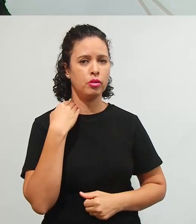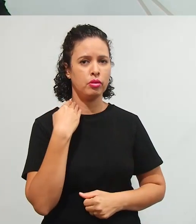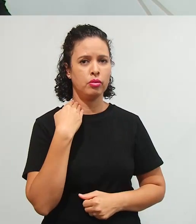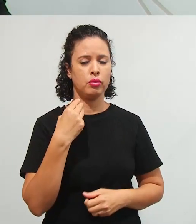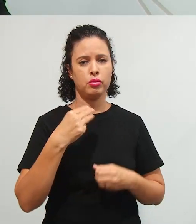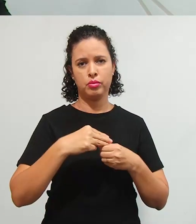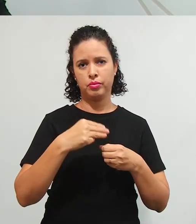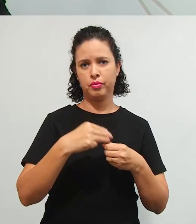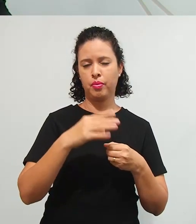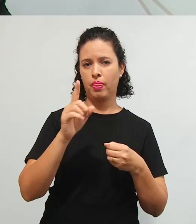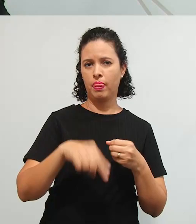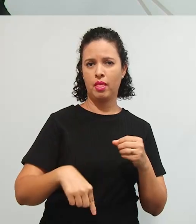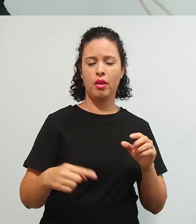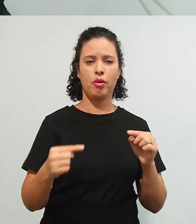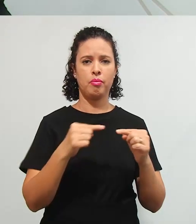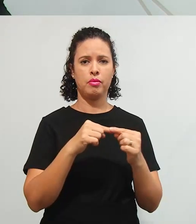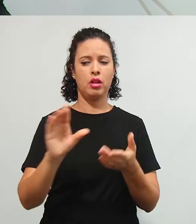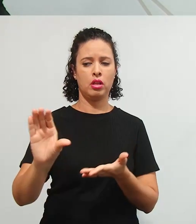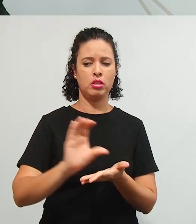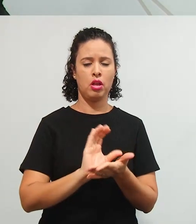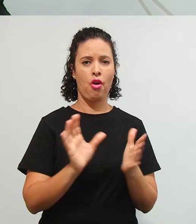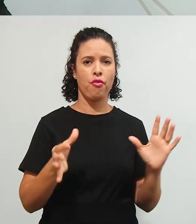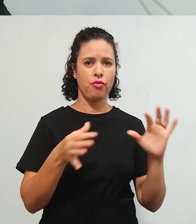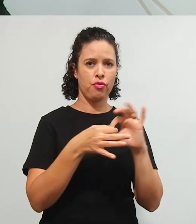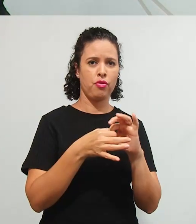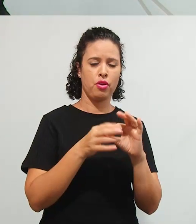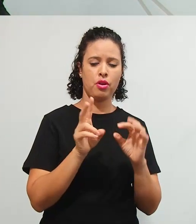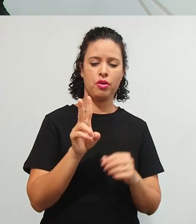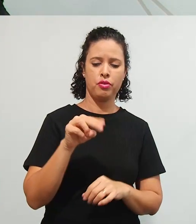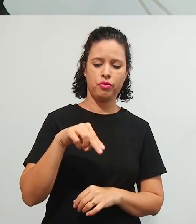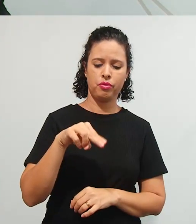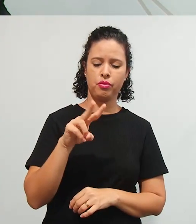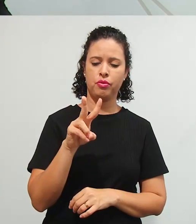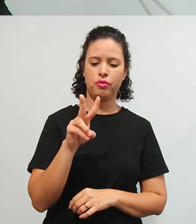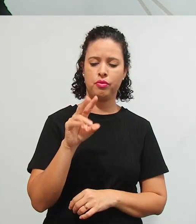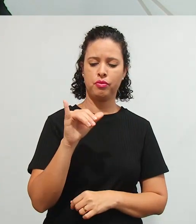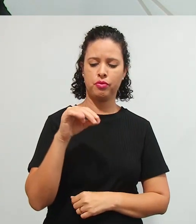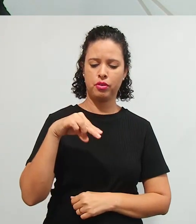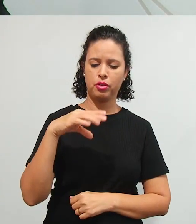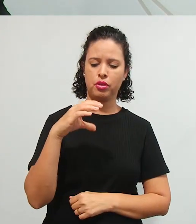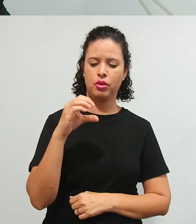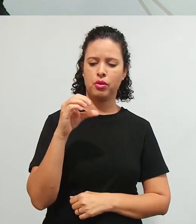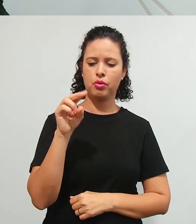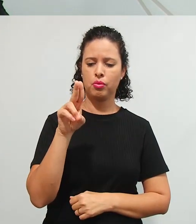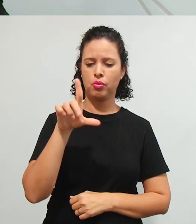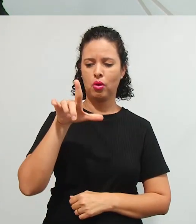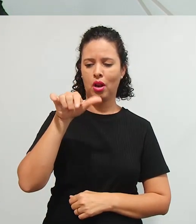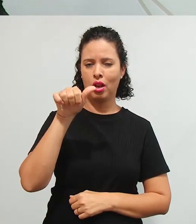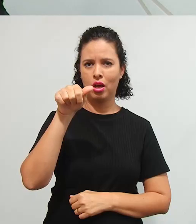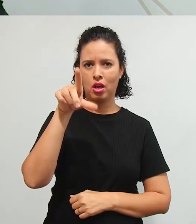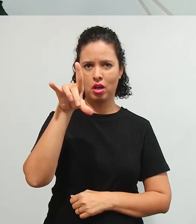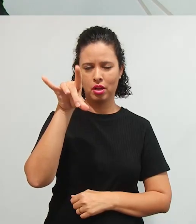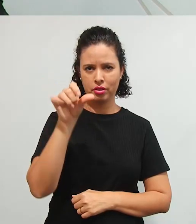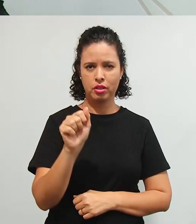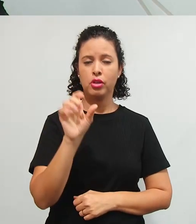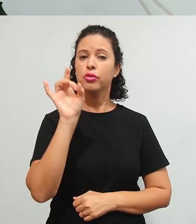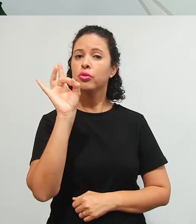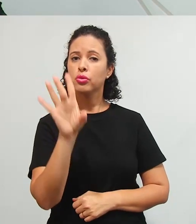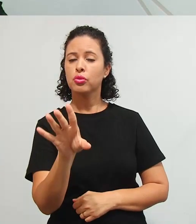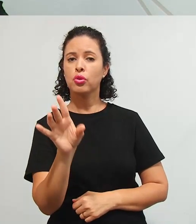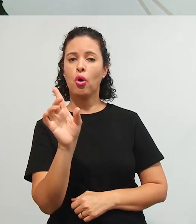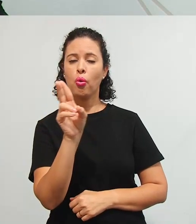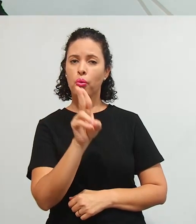uma receita vinculada, porque só pode ser utilizada para